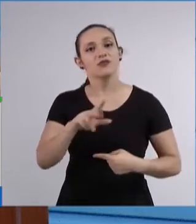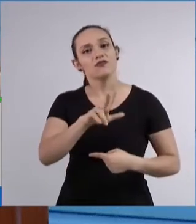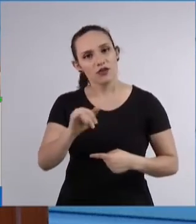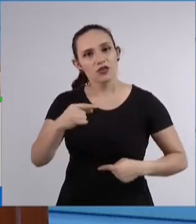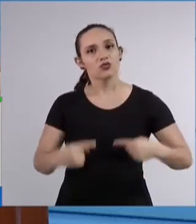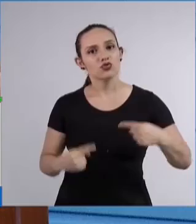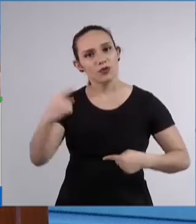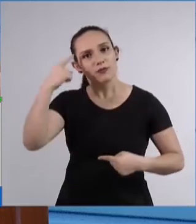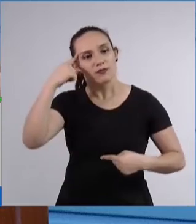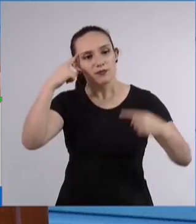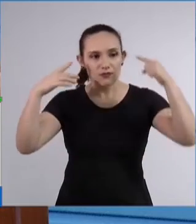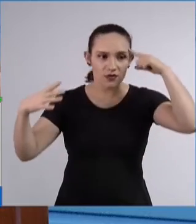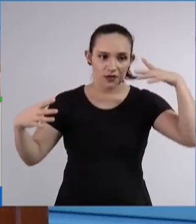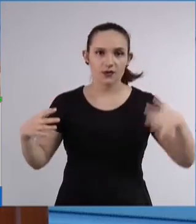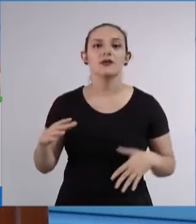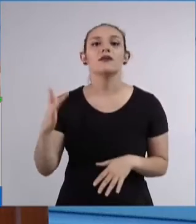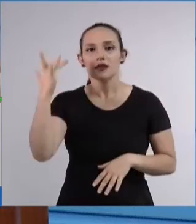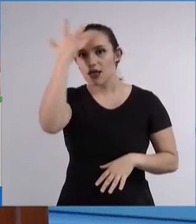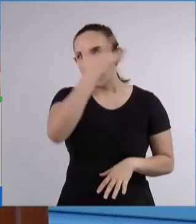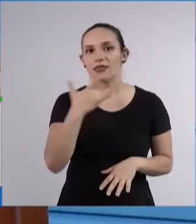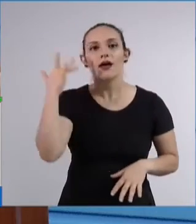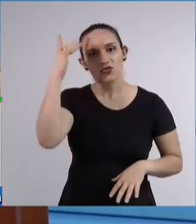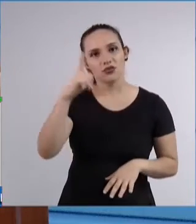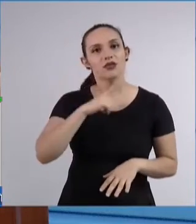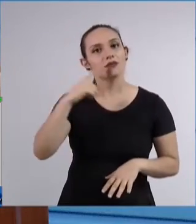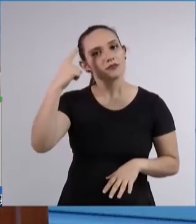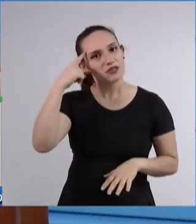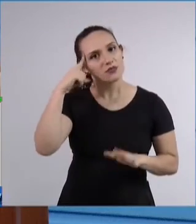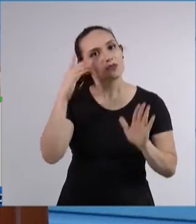discutir ideias. E o Haddad, com certeza, tem